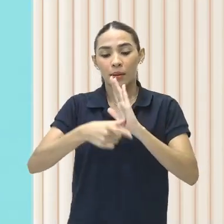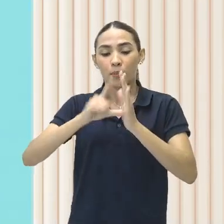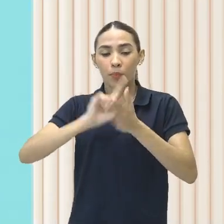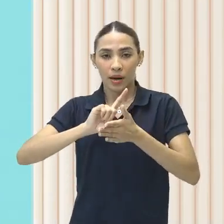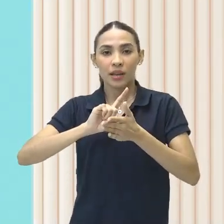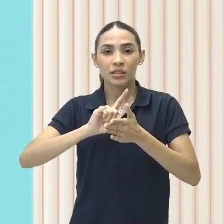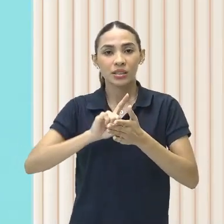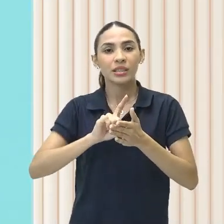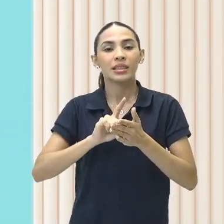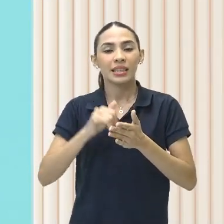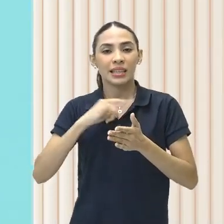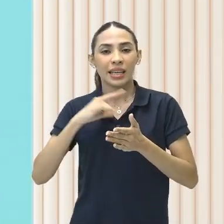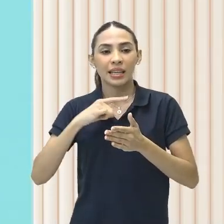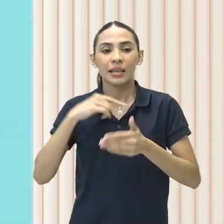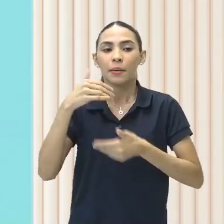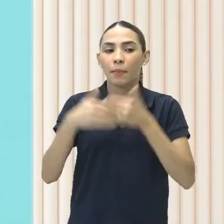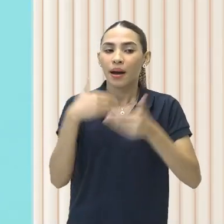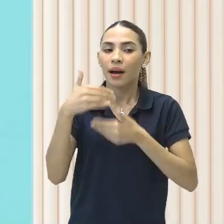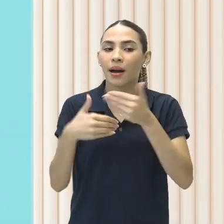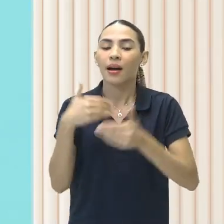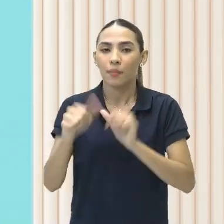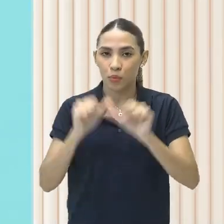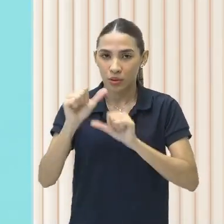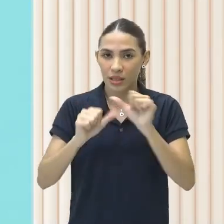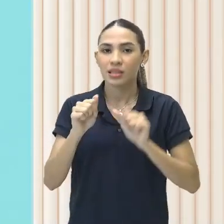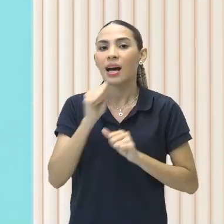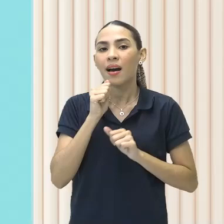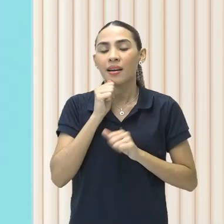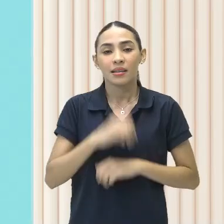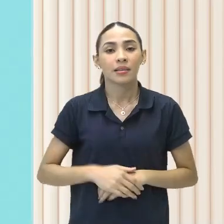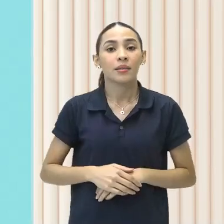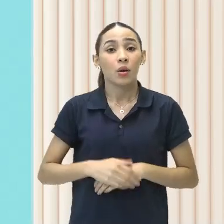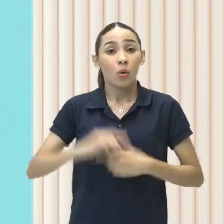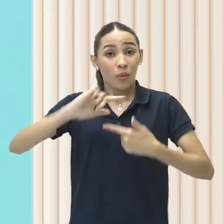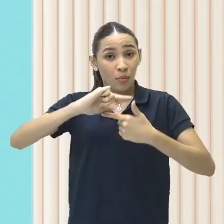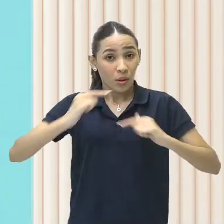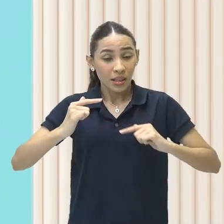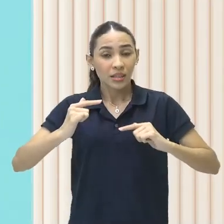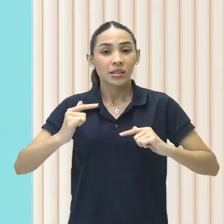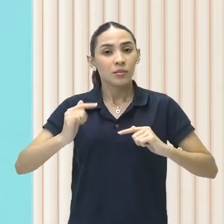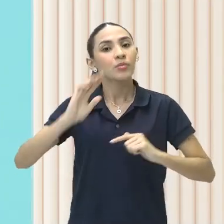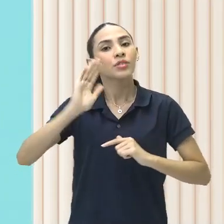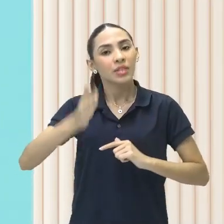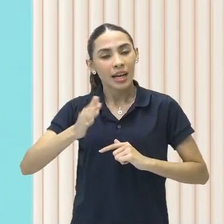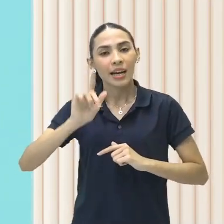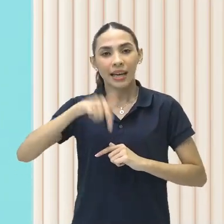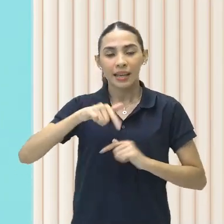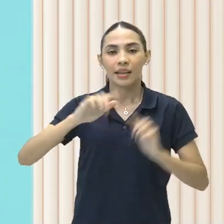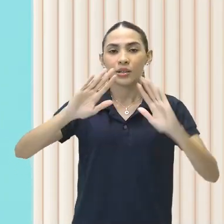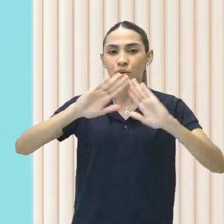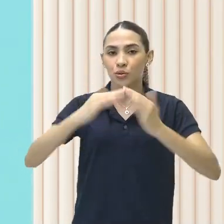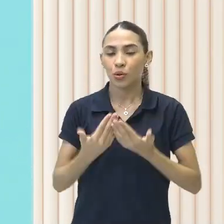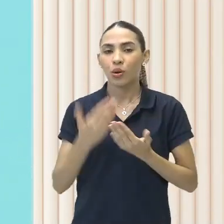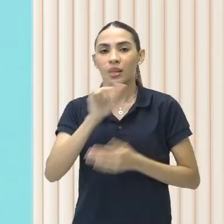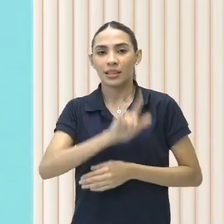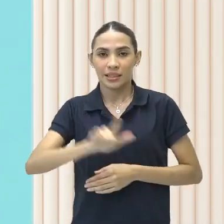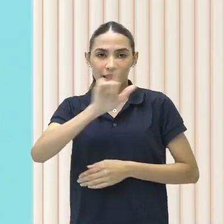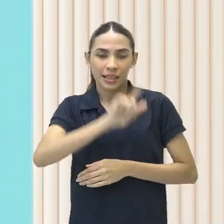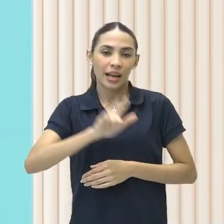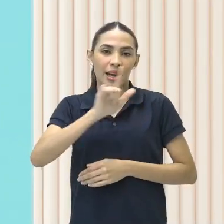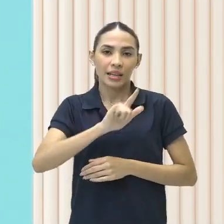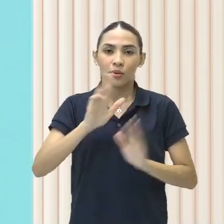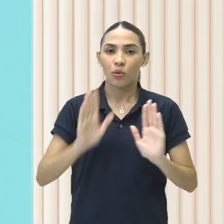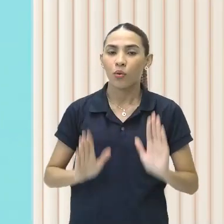transição, então tem várias produções de vários estilos ainda. Já o modernismo, a gente chama assim de escola literária, um